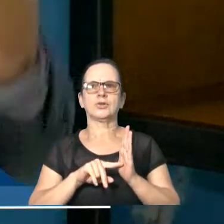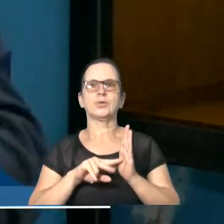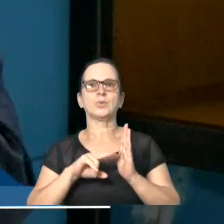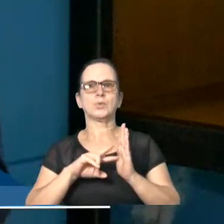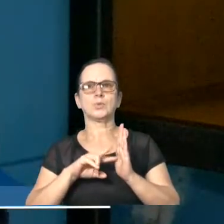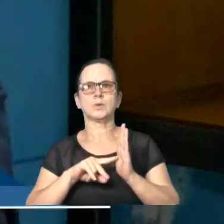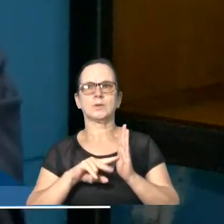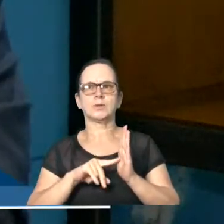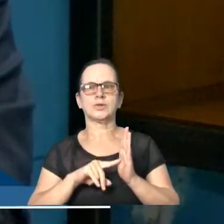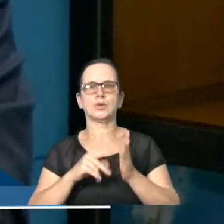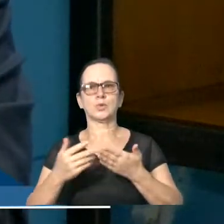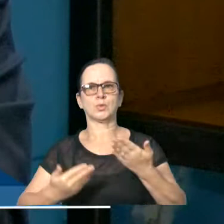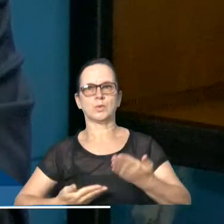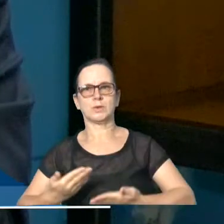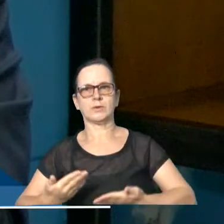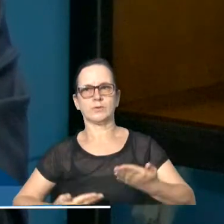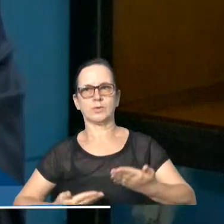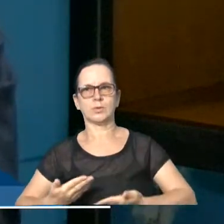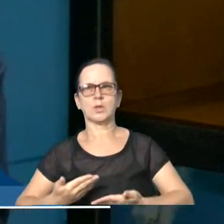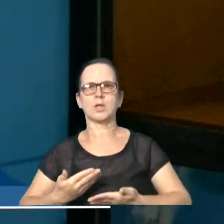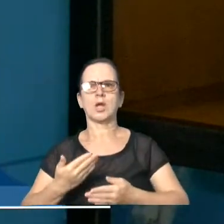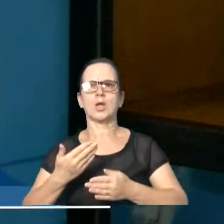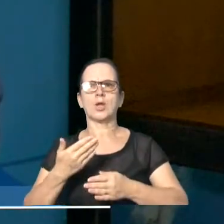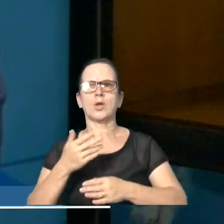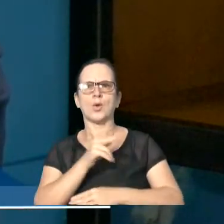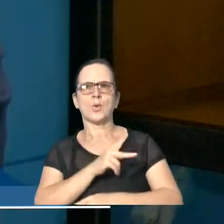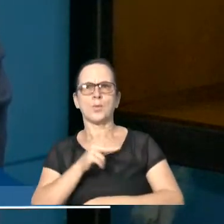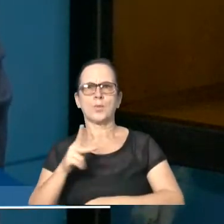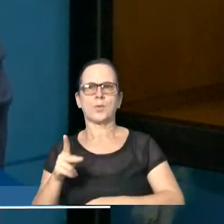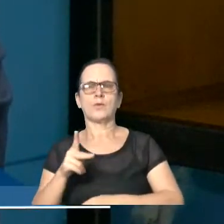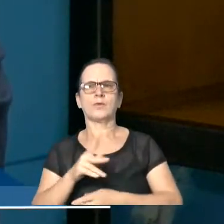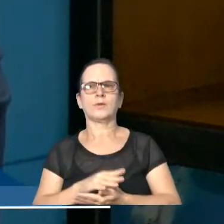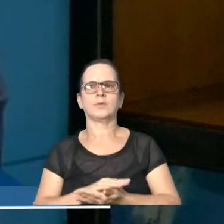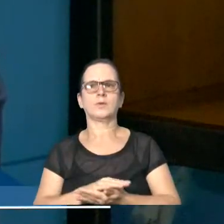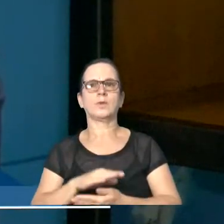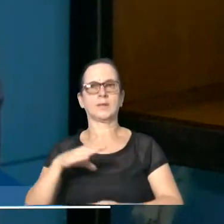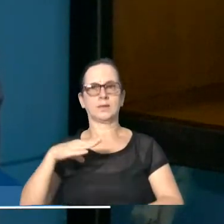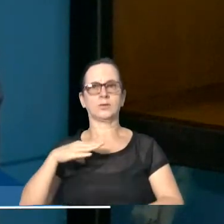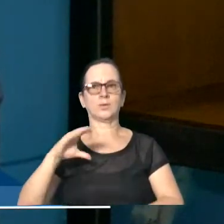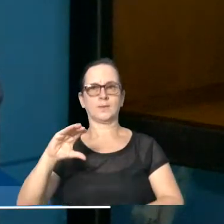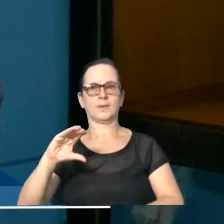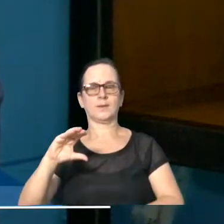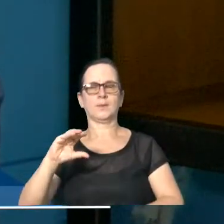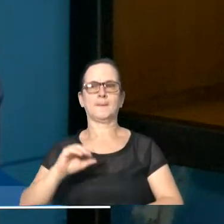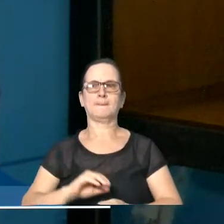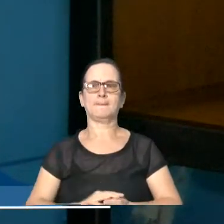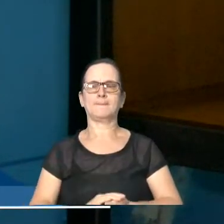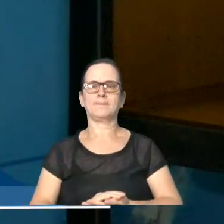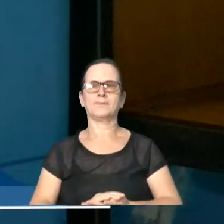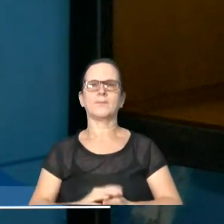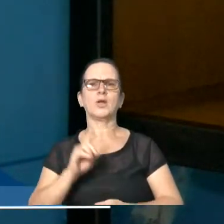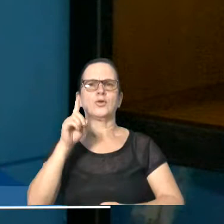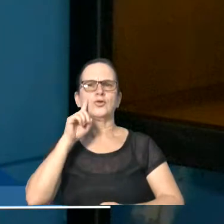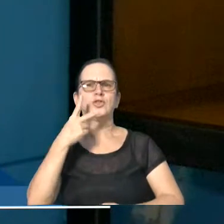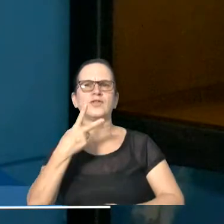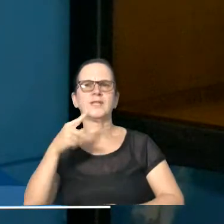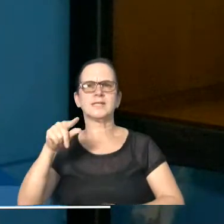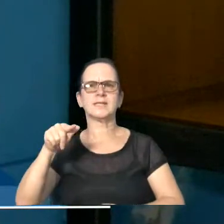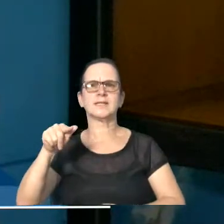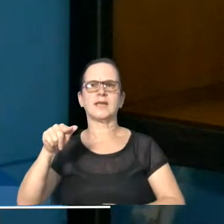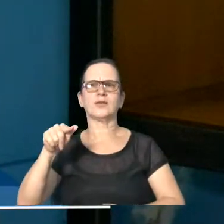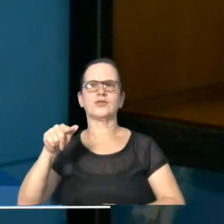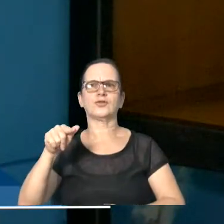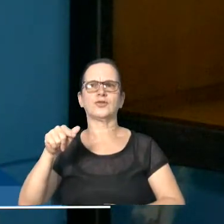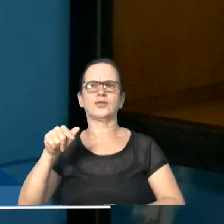sindicato dos servidores, dos professores, né, municipais de Cubatão, onde no dia 27 de